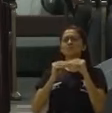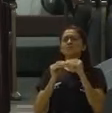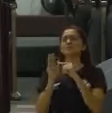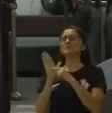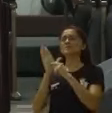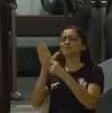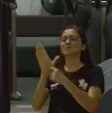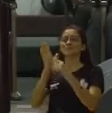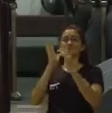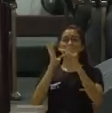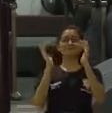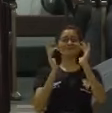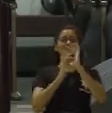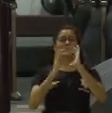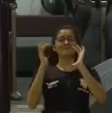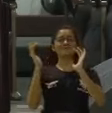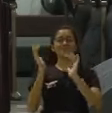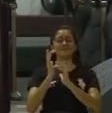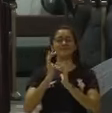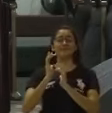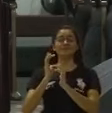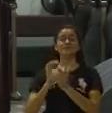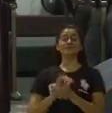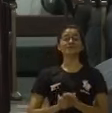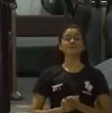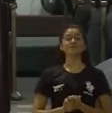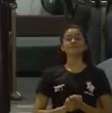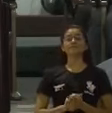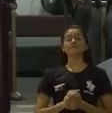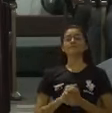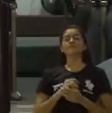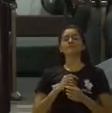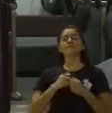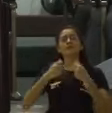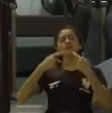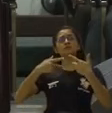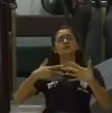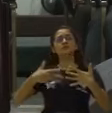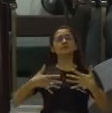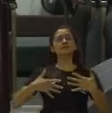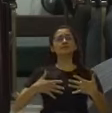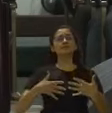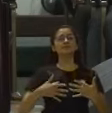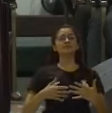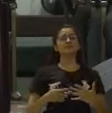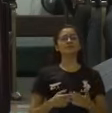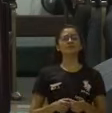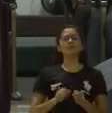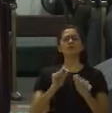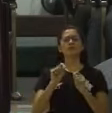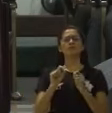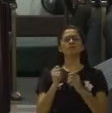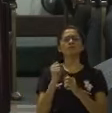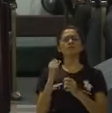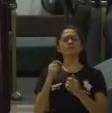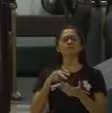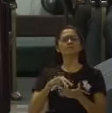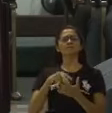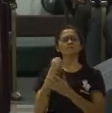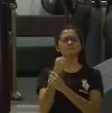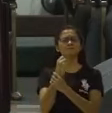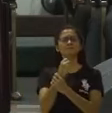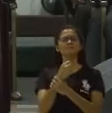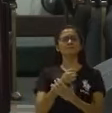diz em ou naquele, expressa a ideia de uma posição fixa em um